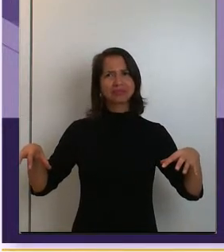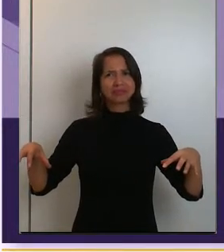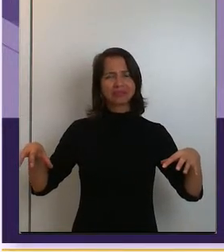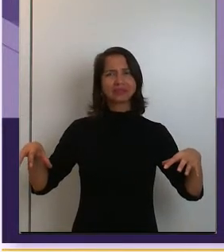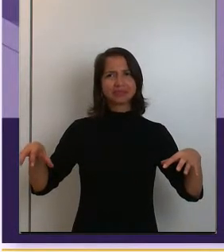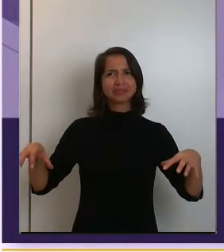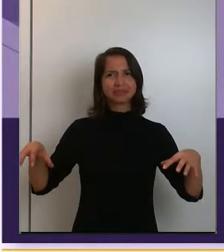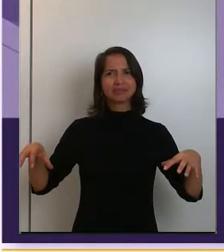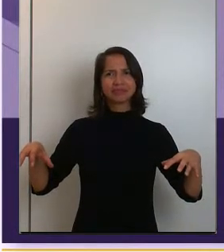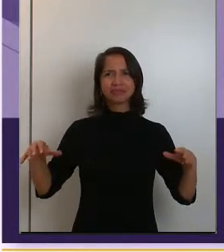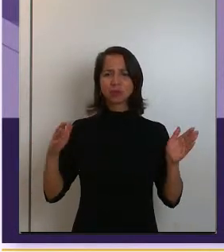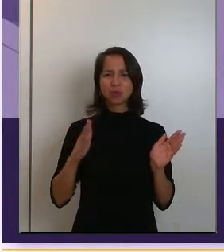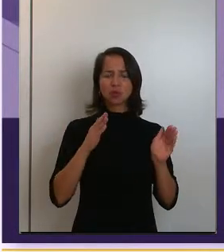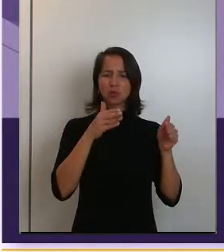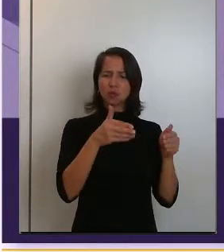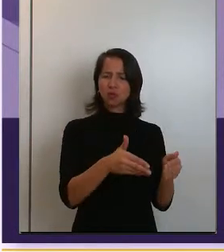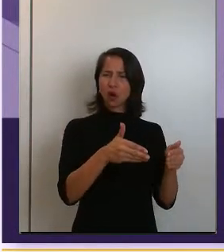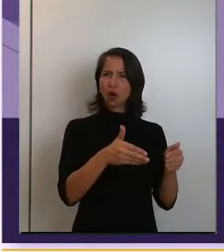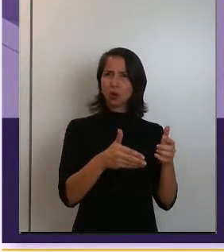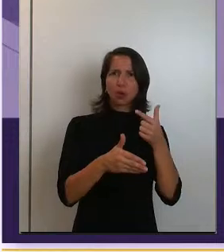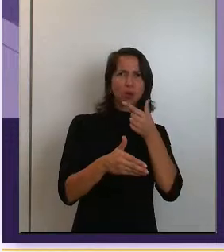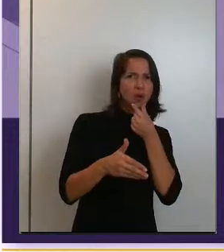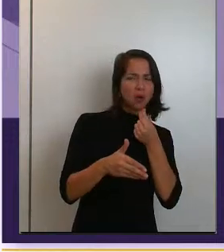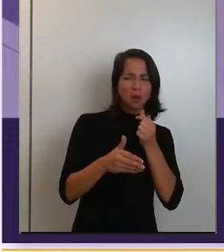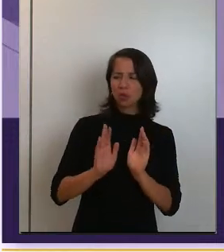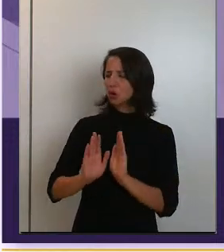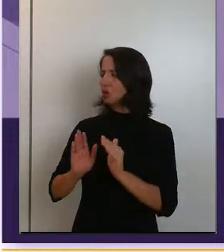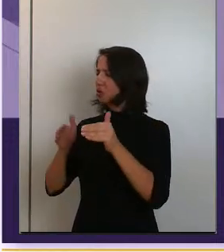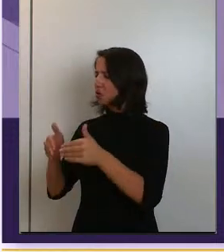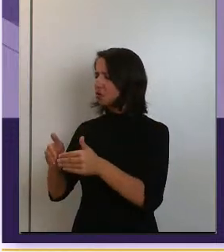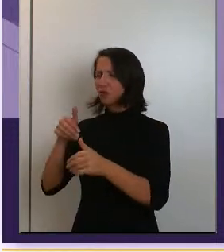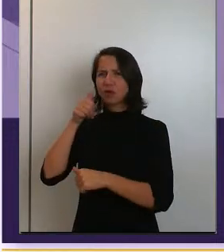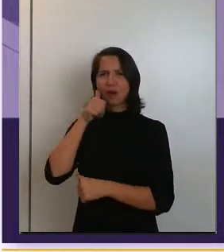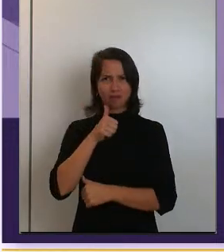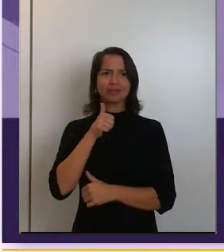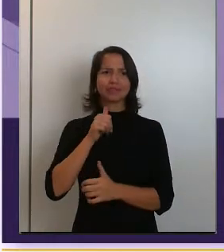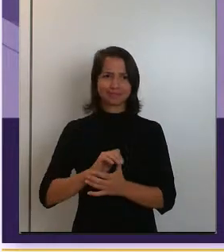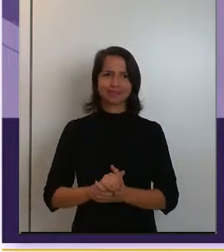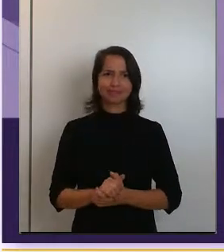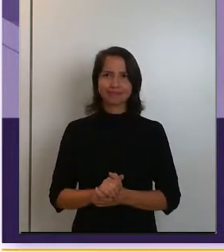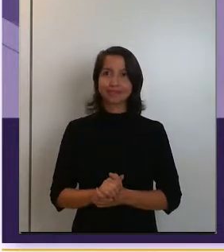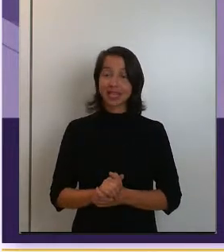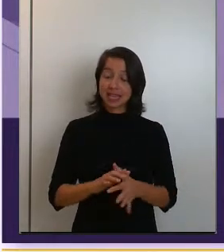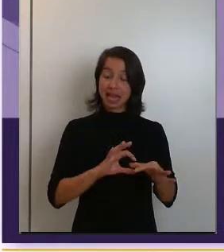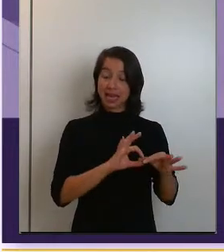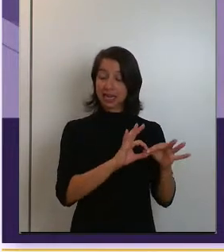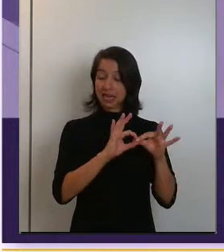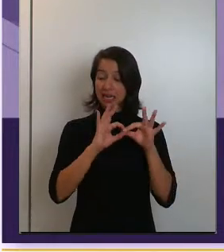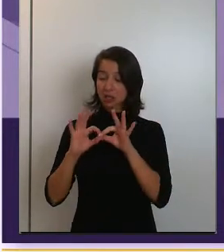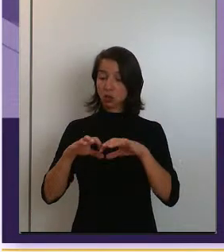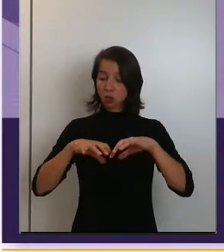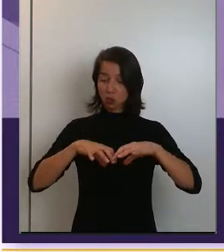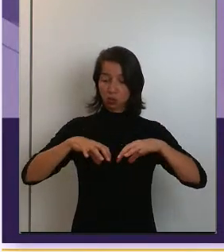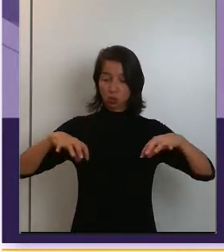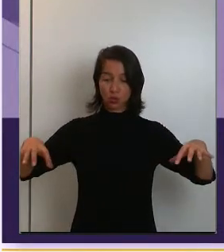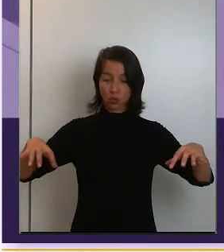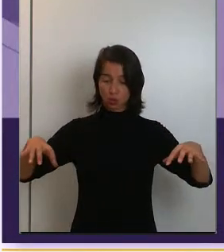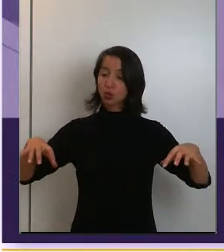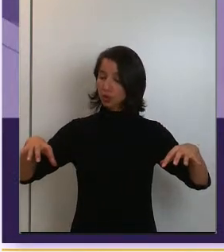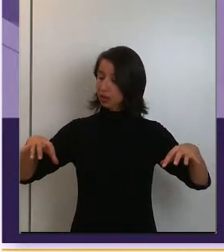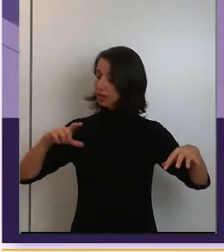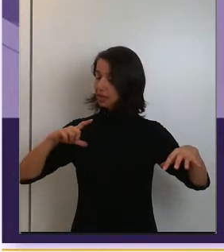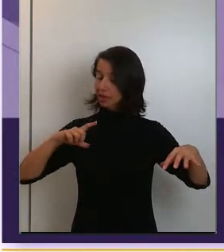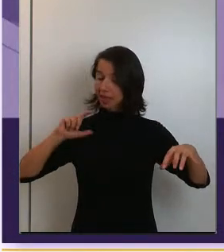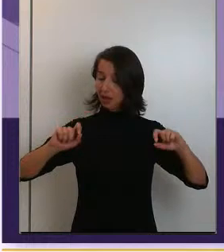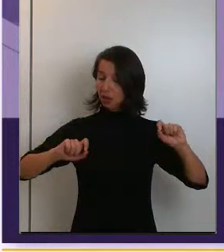trabalho baseada no gênero, o que é trabalho de homem e o que é trabalho de mulher. E é nesse contexto de dualidade que surge o trabalho produtivo,